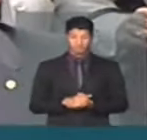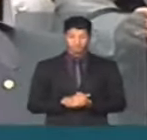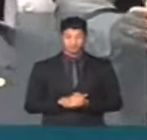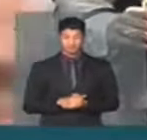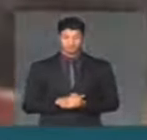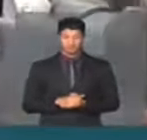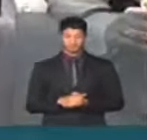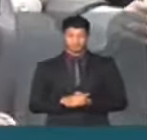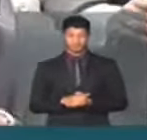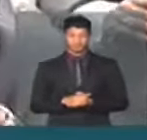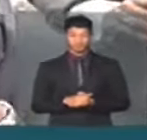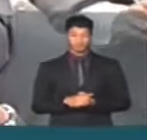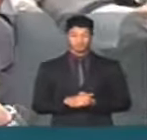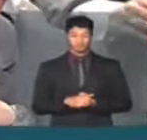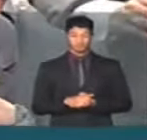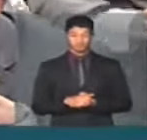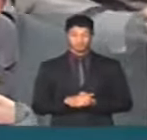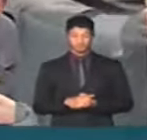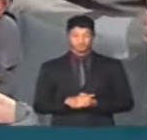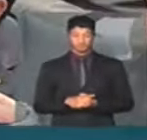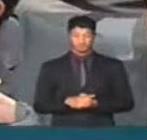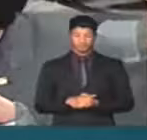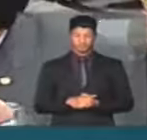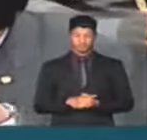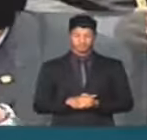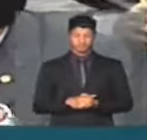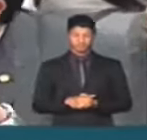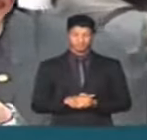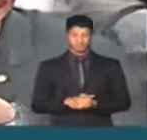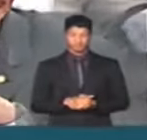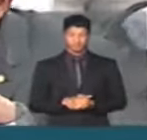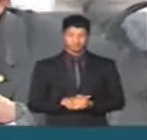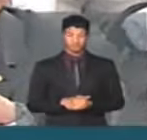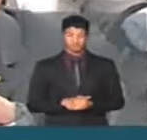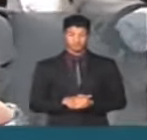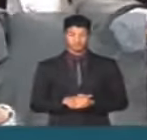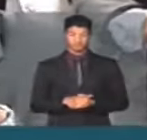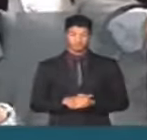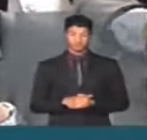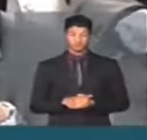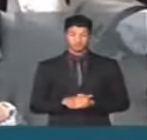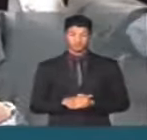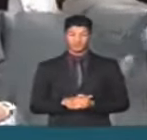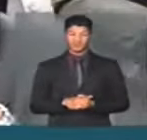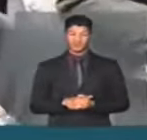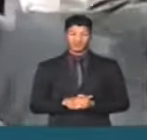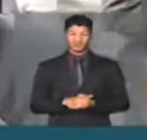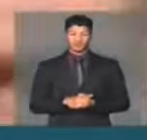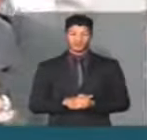referência ao ministro Padilha, que nesse momento quero, se encontra aqui. Eu quero. Na peço em caminho, voto sim.